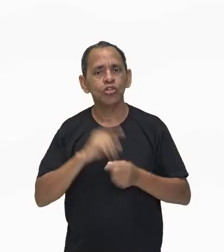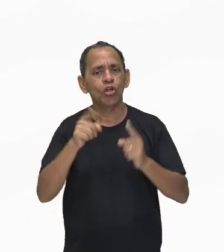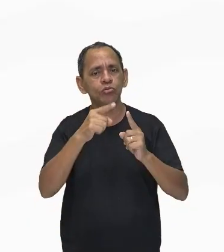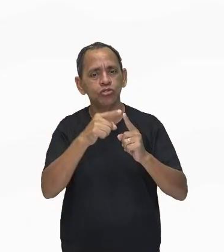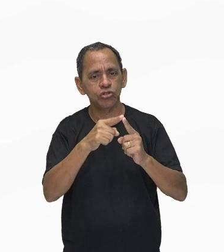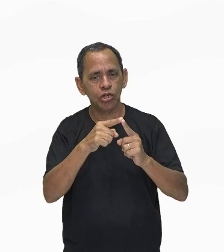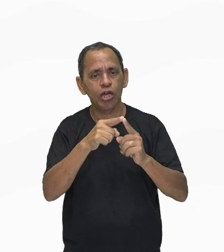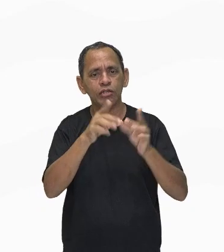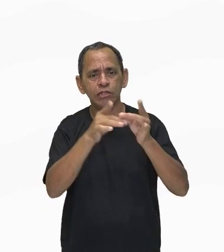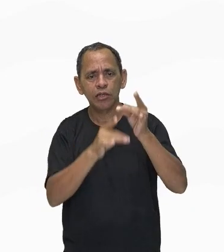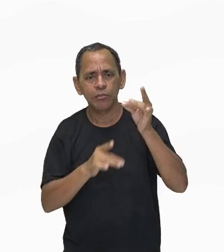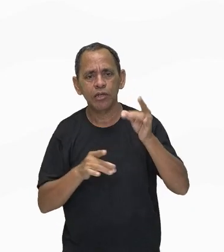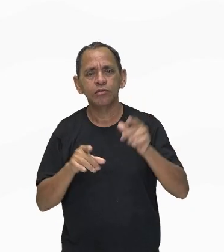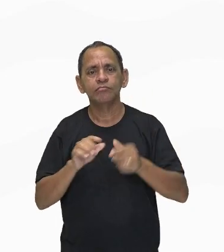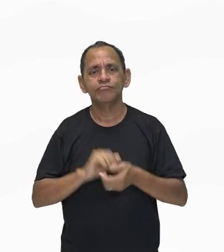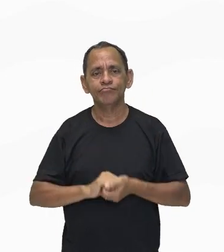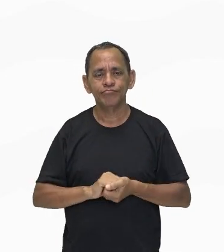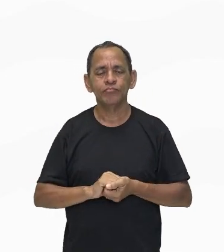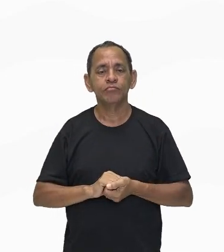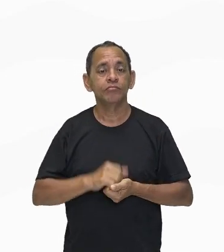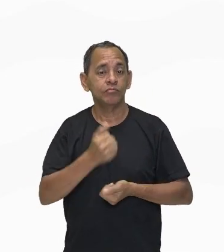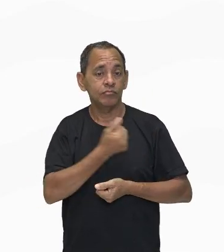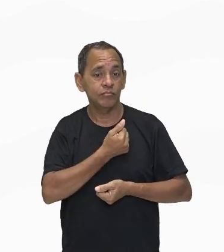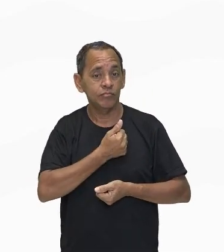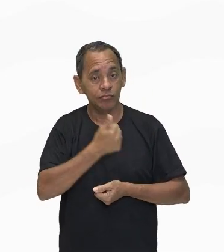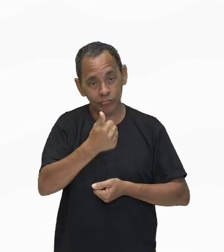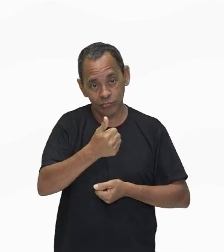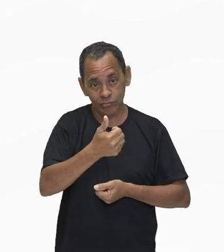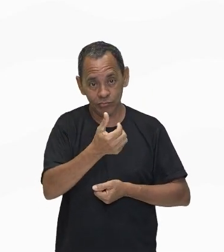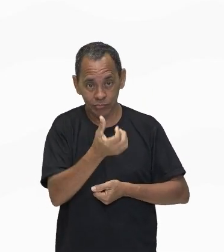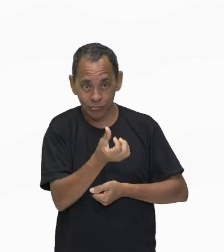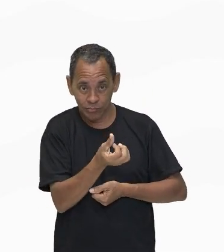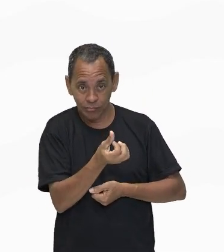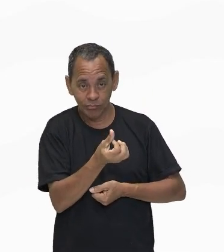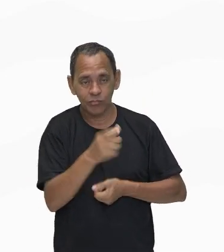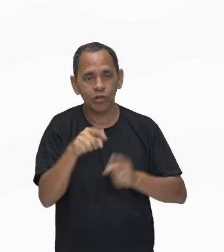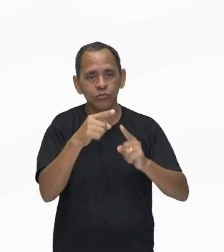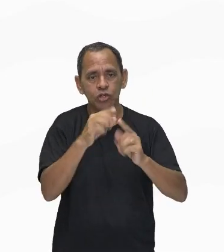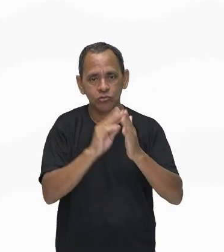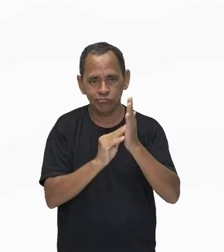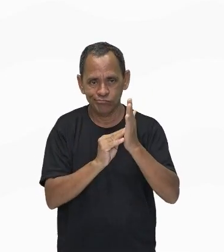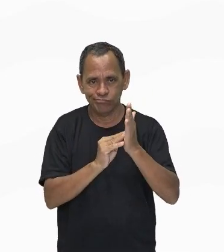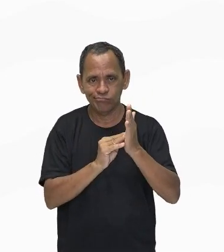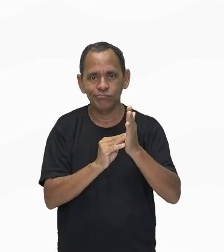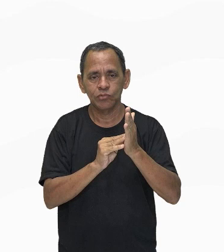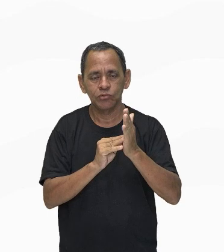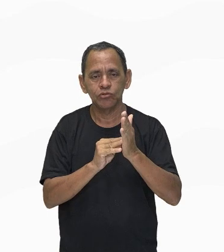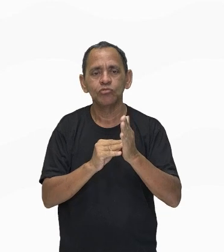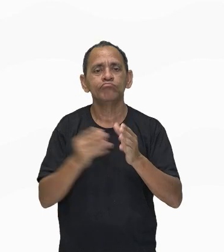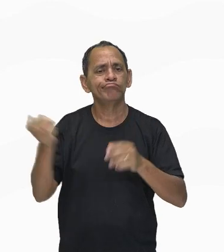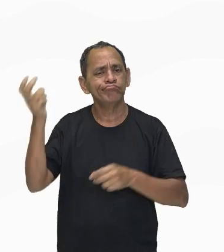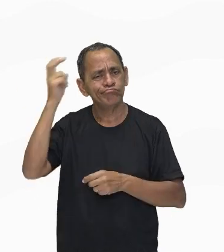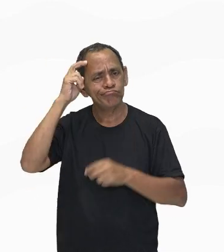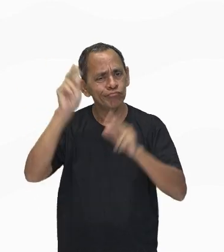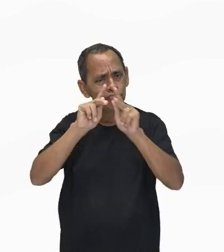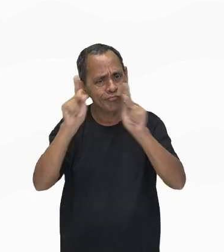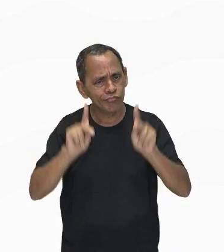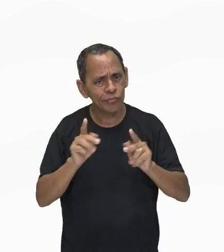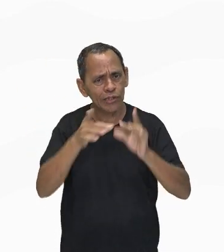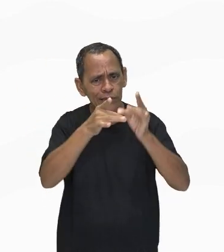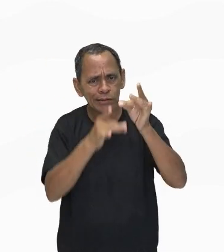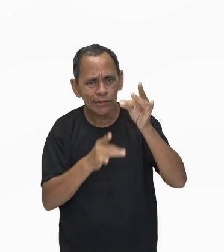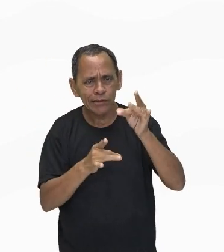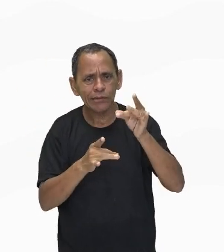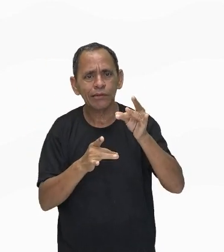aula. Olha só, aula de número 16, objeto de conhecimento, cultura de paz,